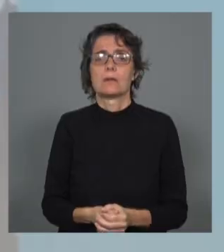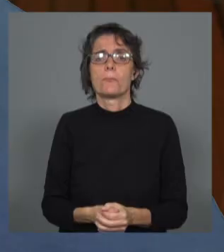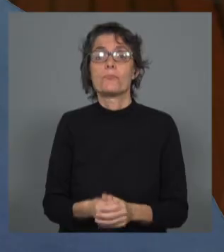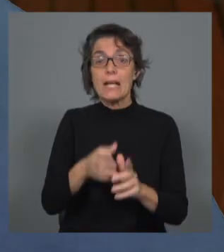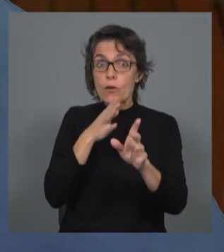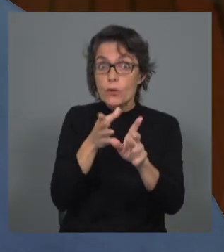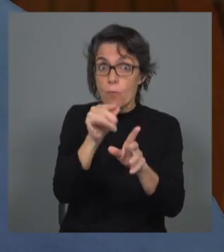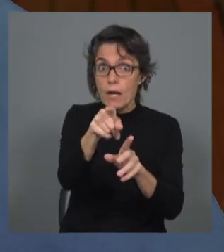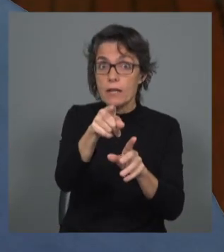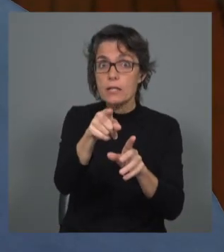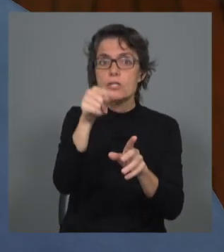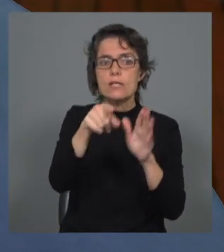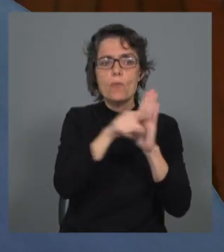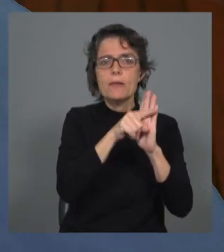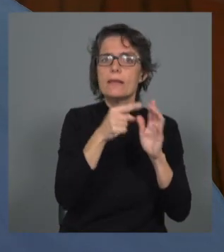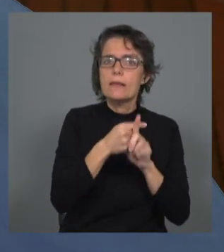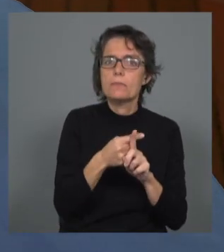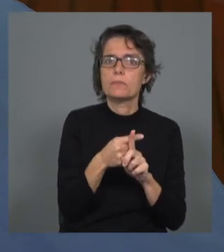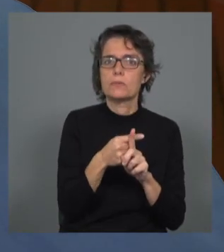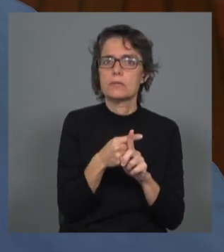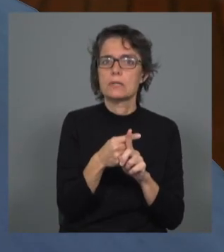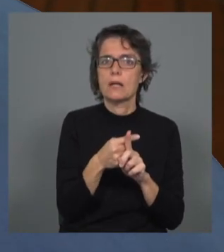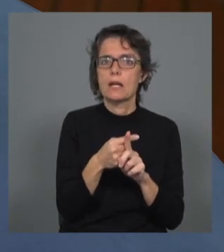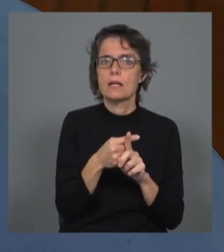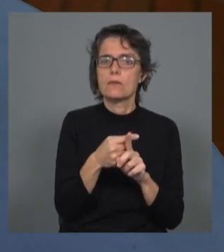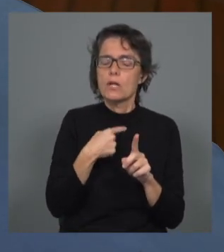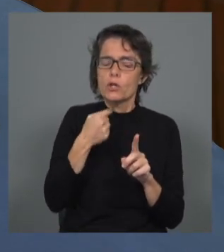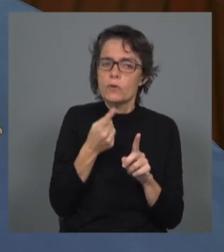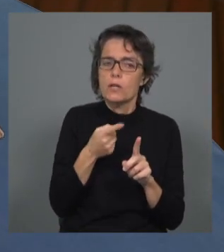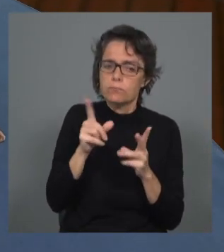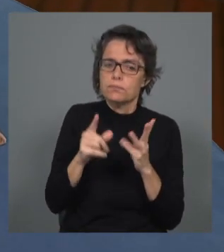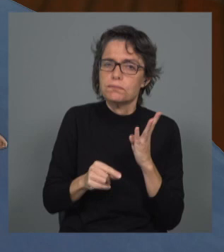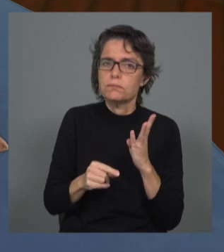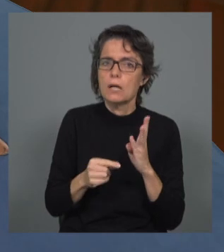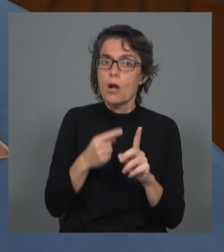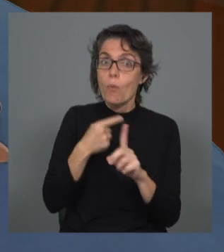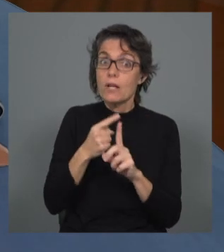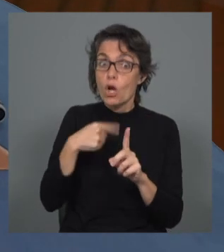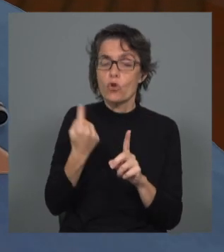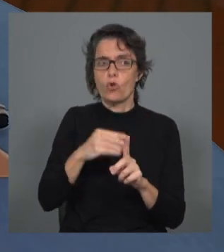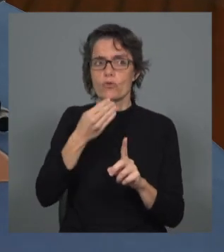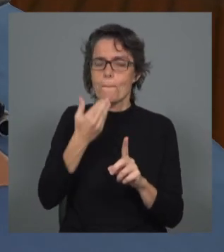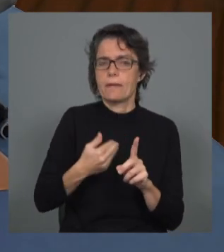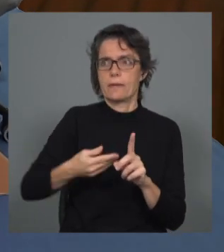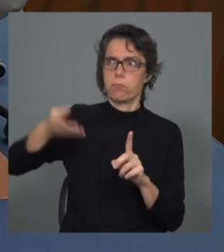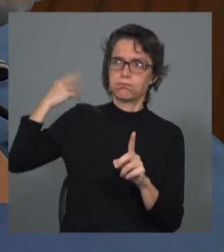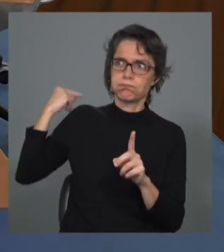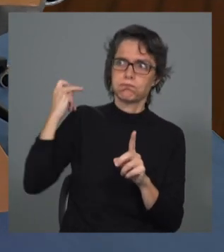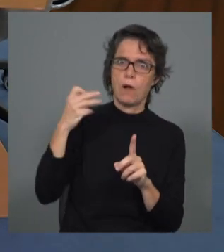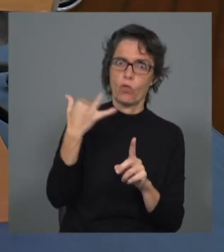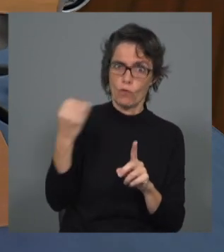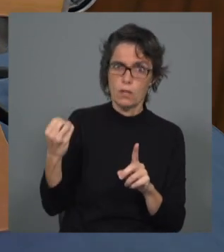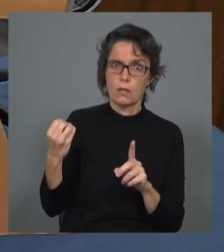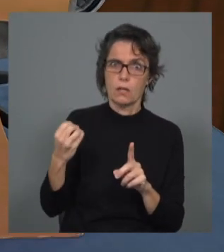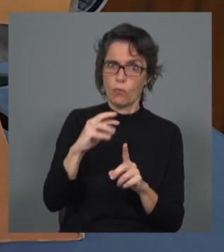boa medida, parece que estamos a perder um bocadinho de tempo com isto, mas não. Primeiro, era uma medida que nós reclamávamos há 20 anos ou 30 anos. Que se